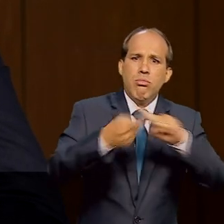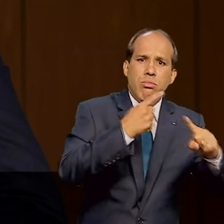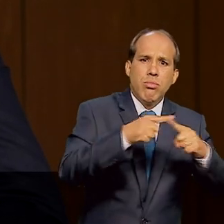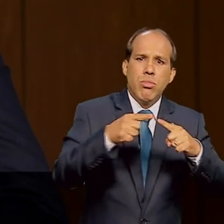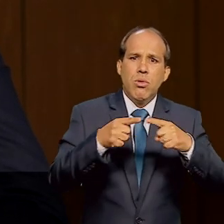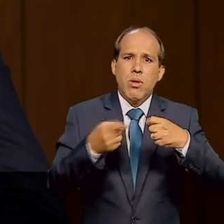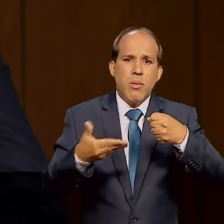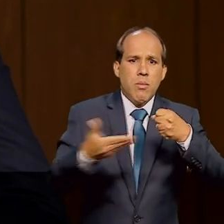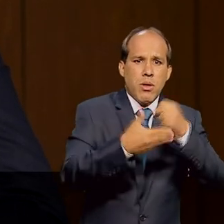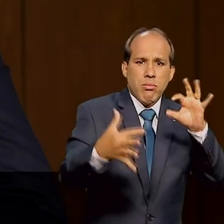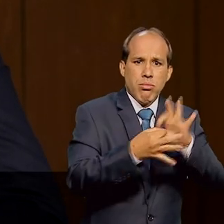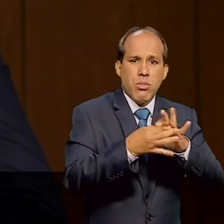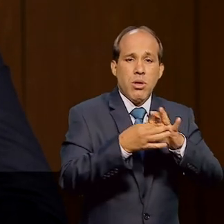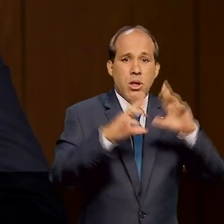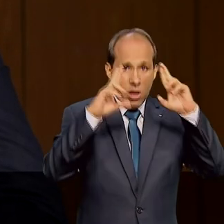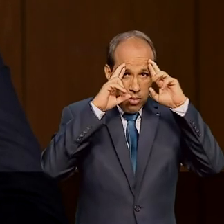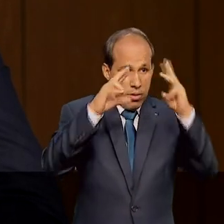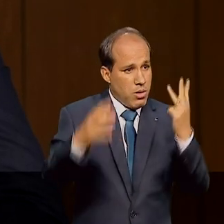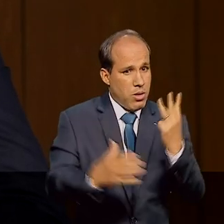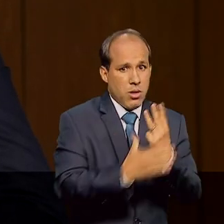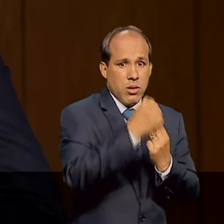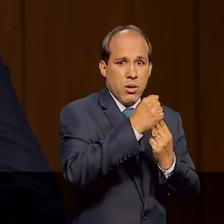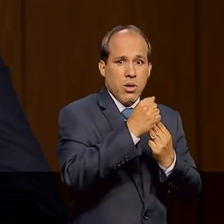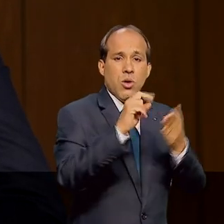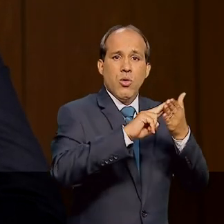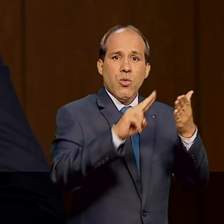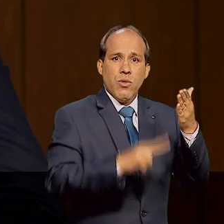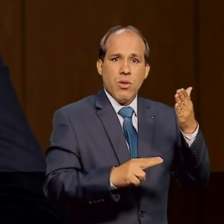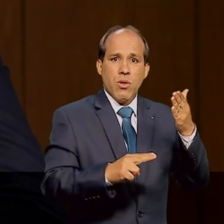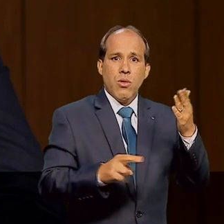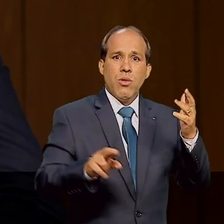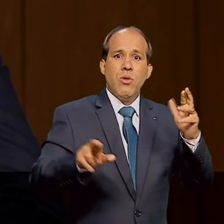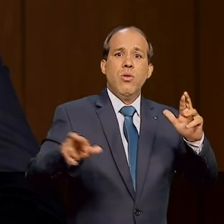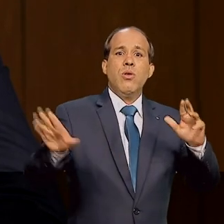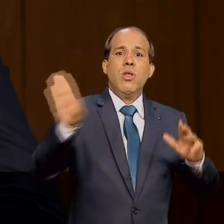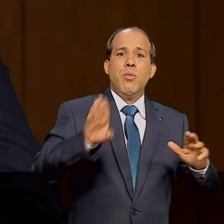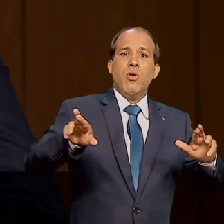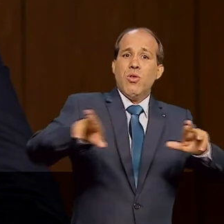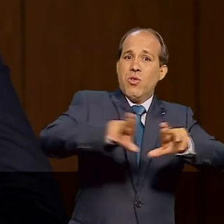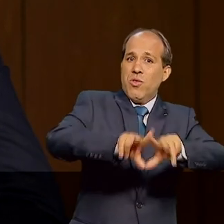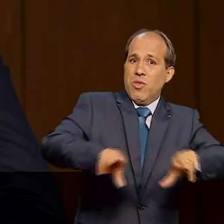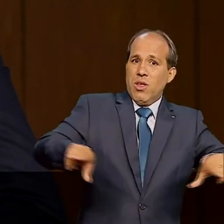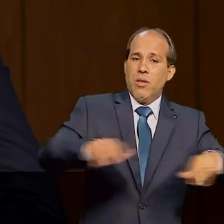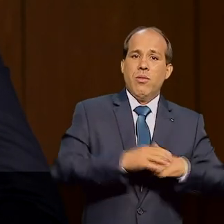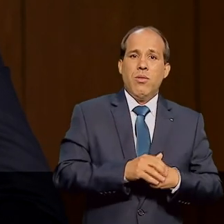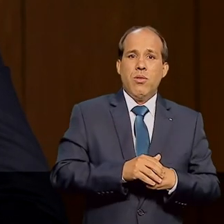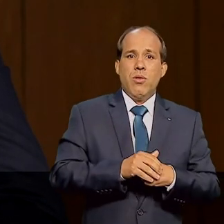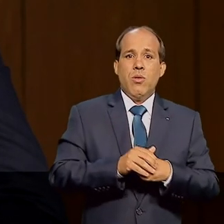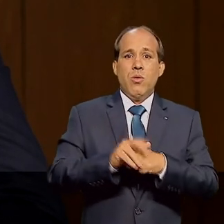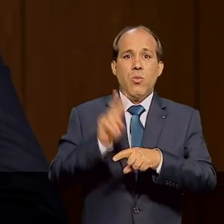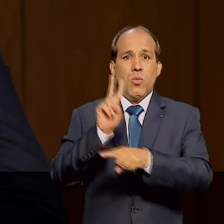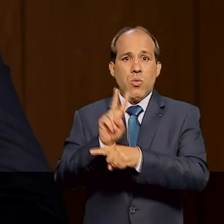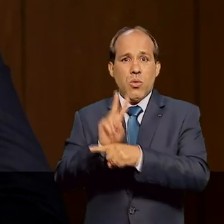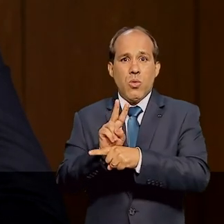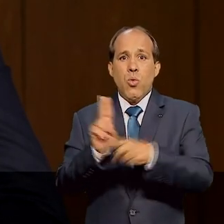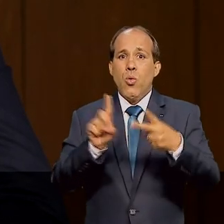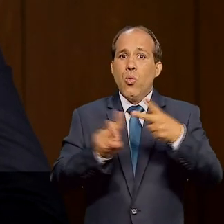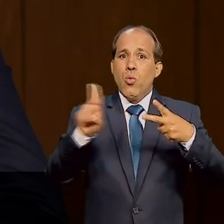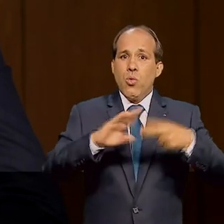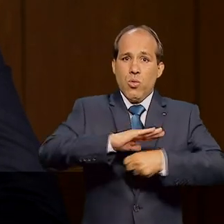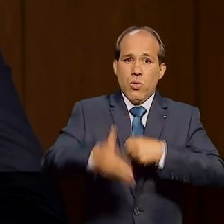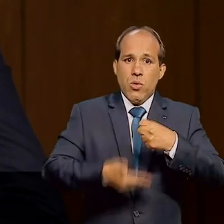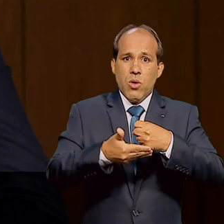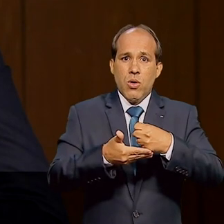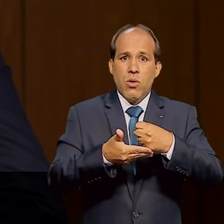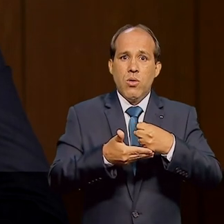contribuir para o debate fundamentado no respeito aos três pilares da convenção da diversidade biológica A Conservação